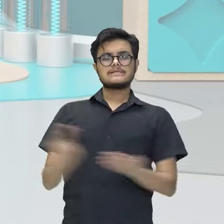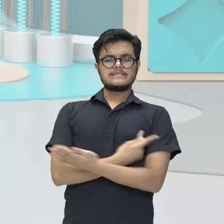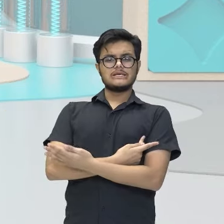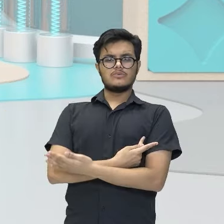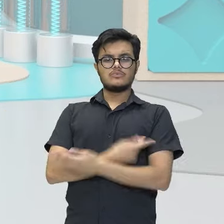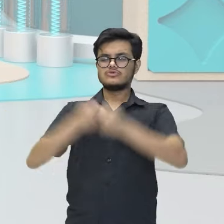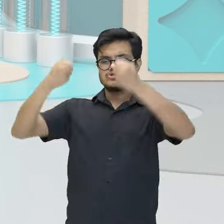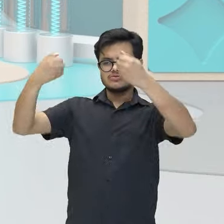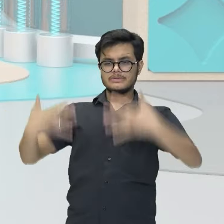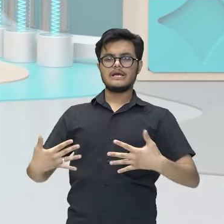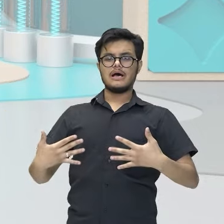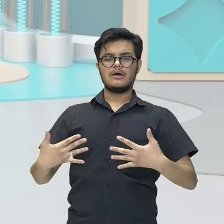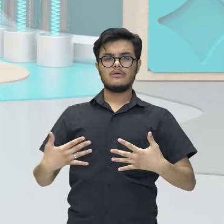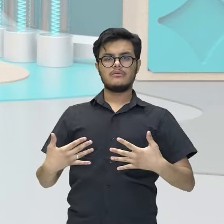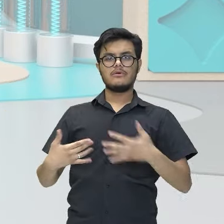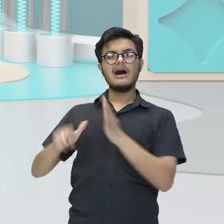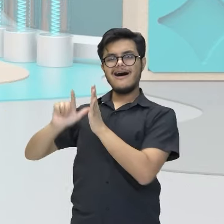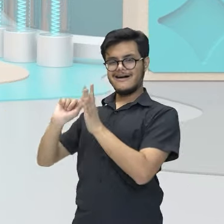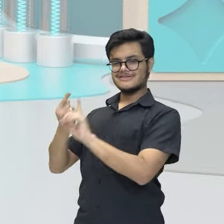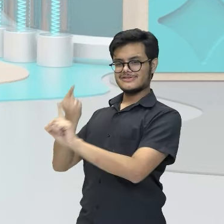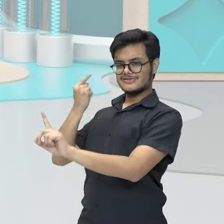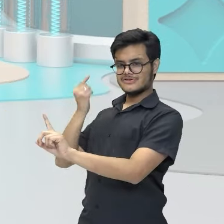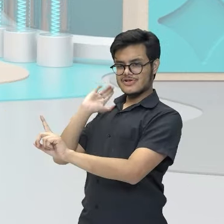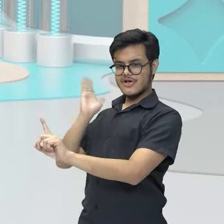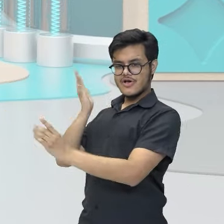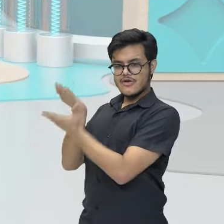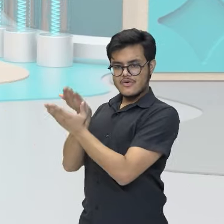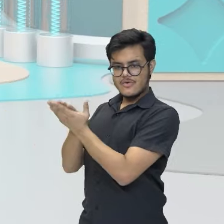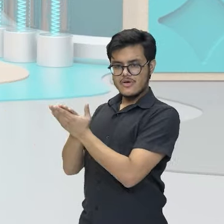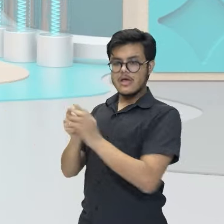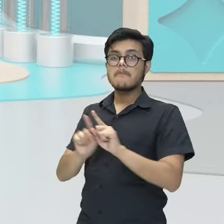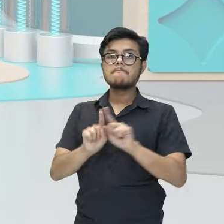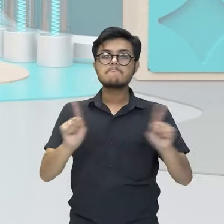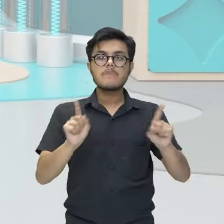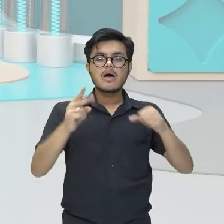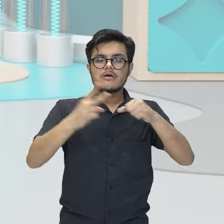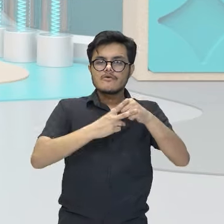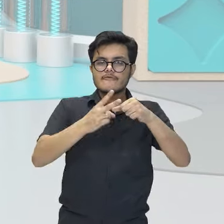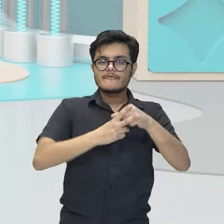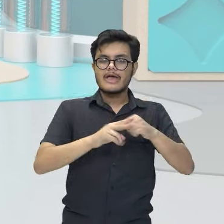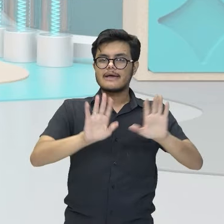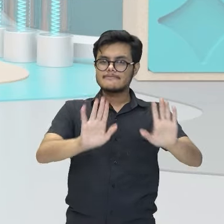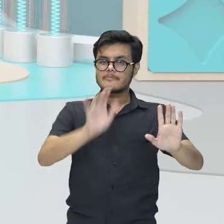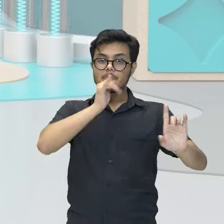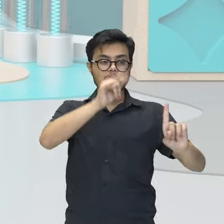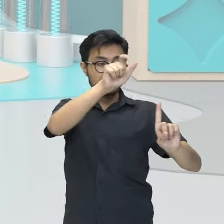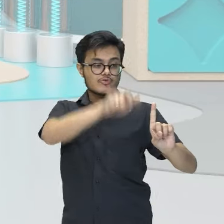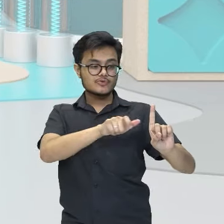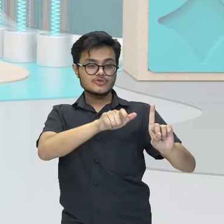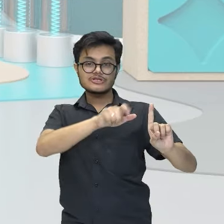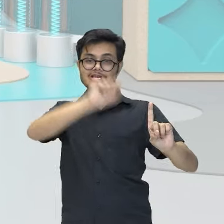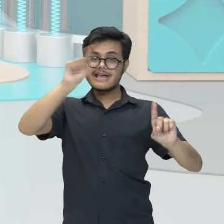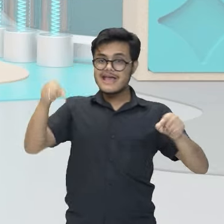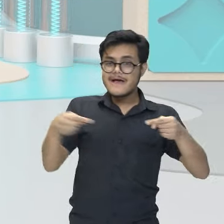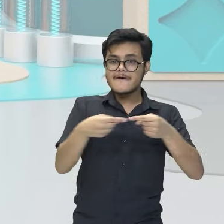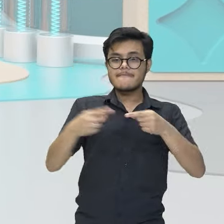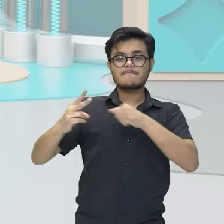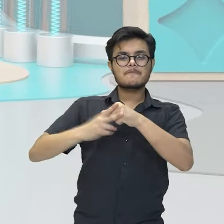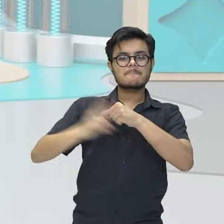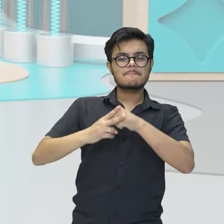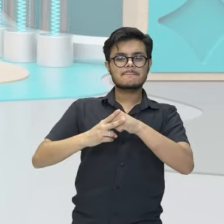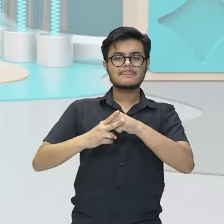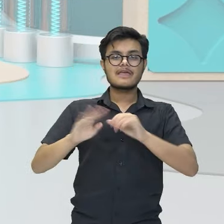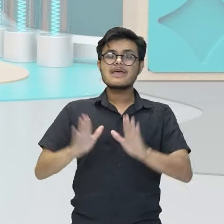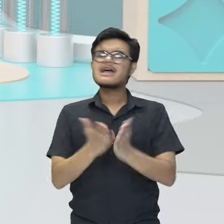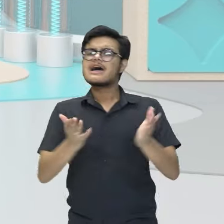gente viu os outros fazendo ele vai aparecer para unir o sujeito a su a qualidade que é o que nós